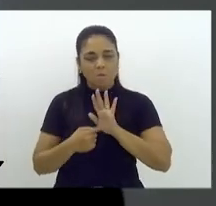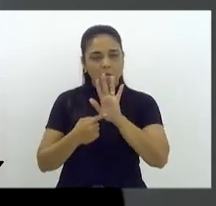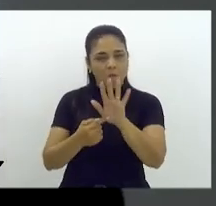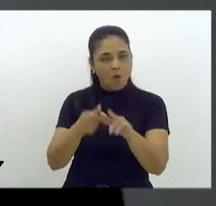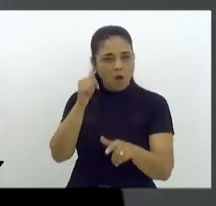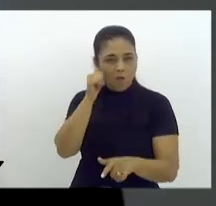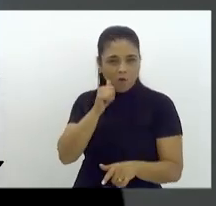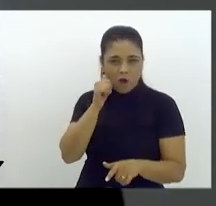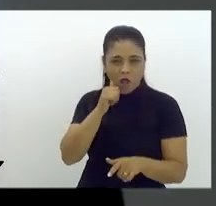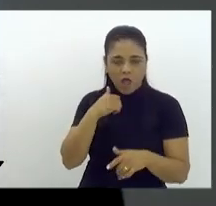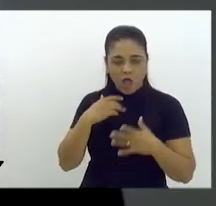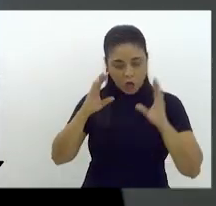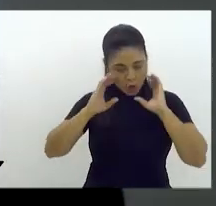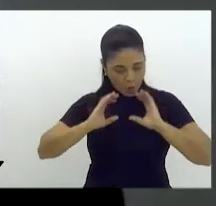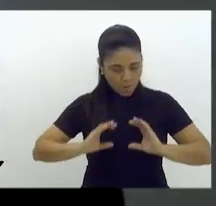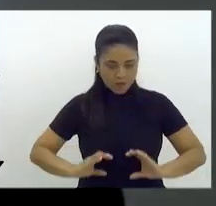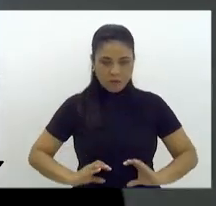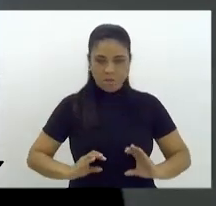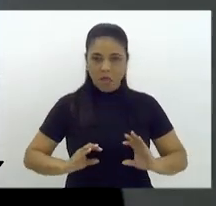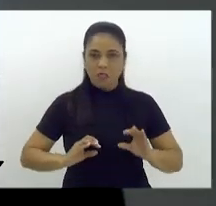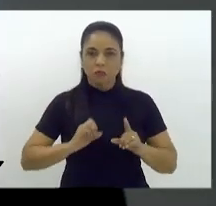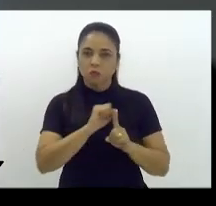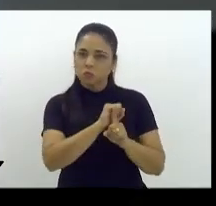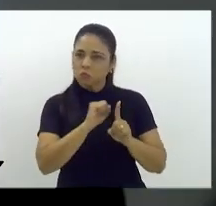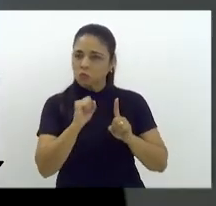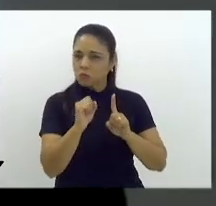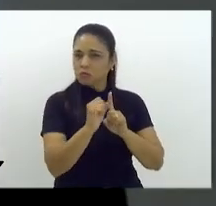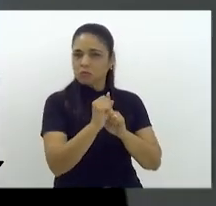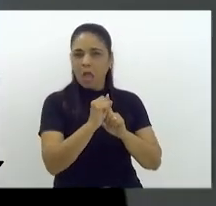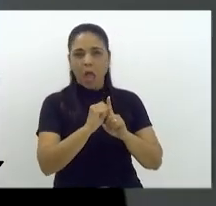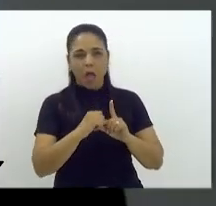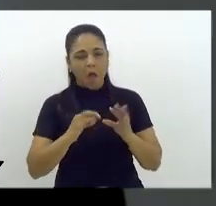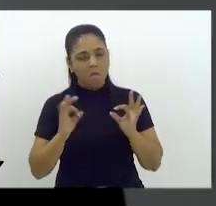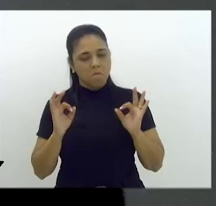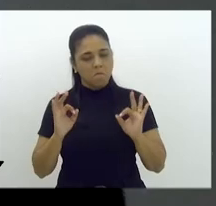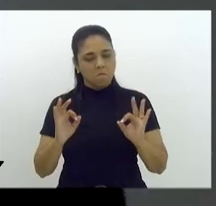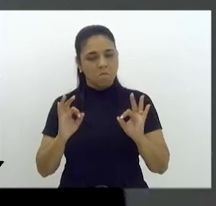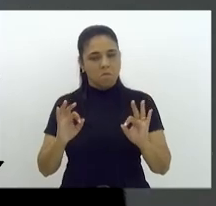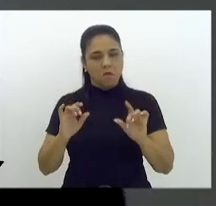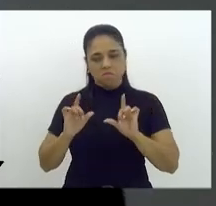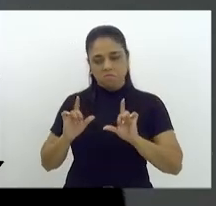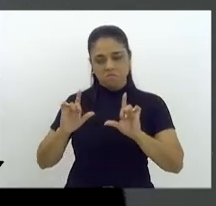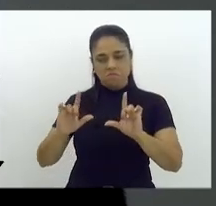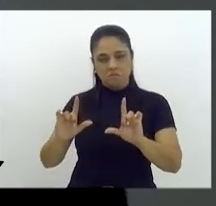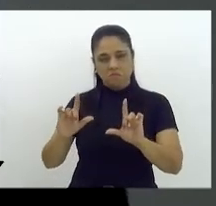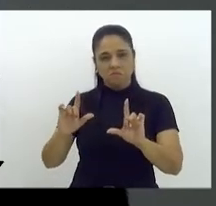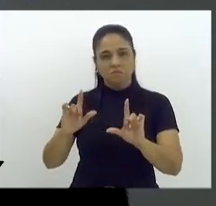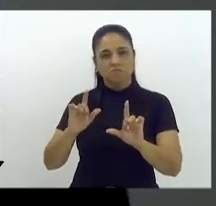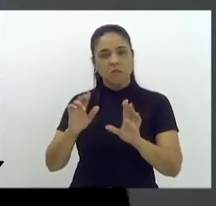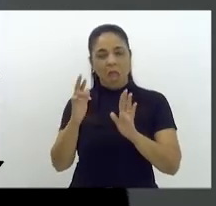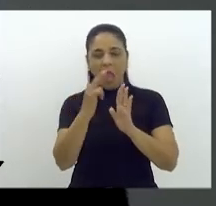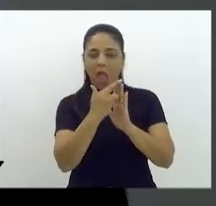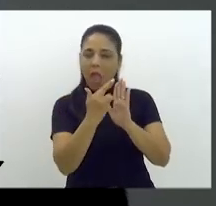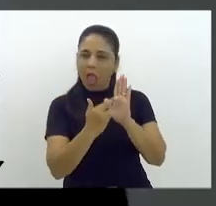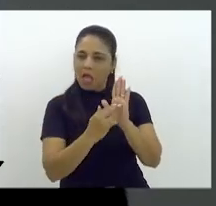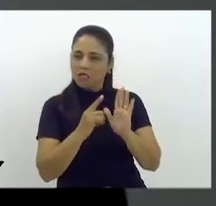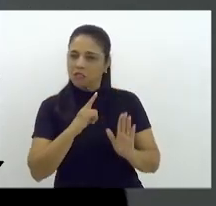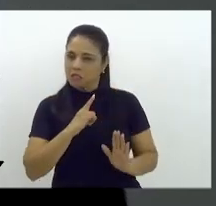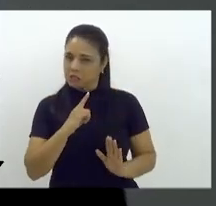que ter comportamento social enquadrado em certos parâmetros